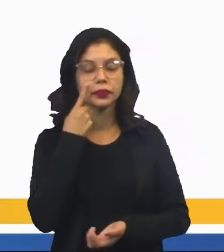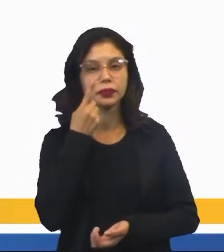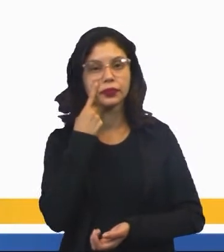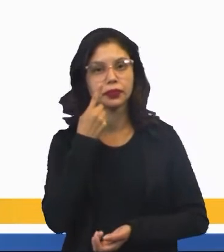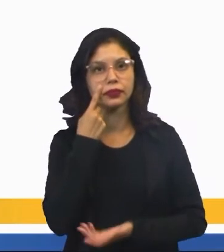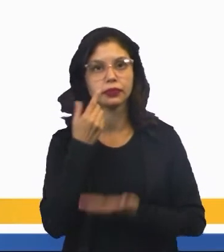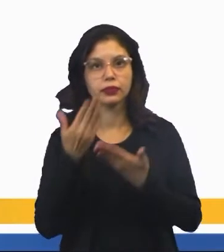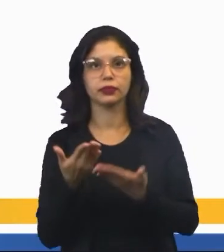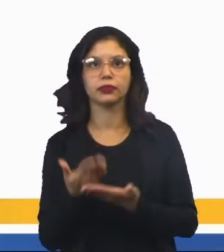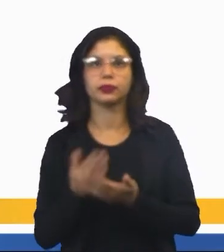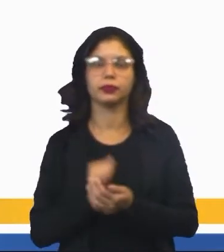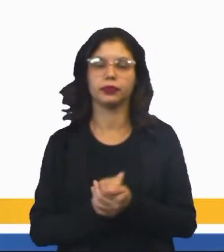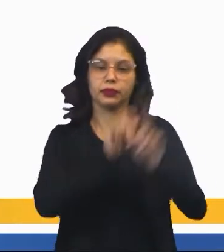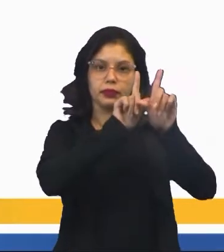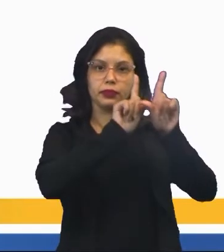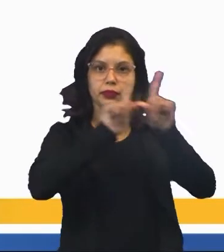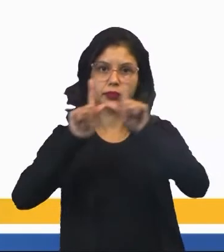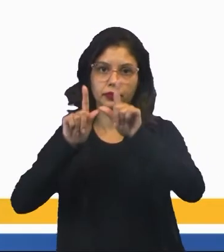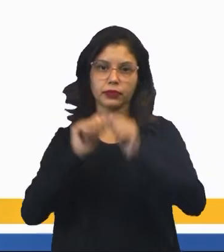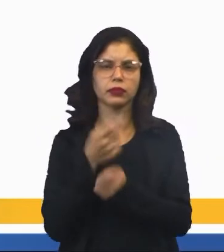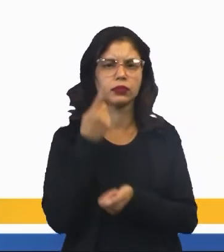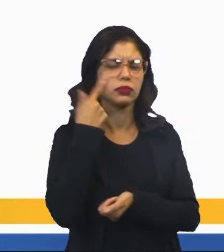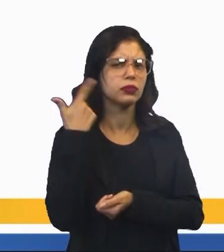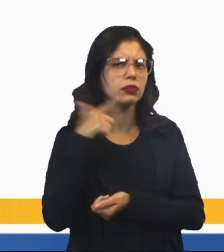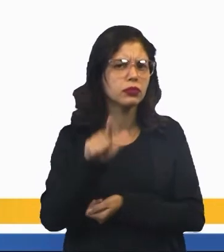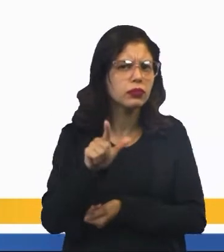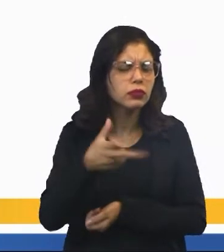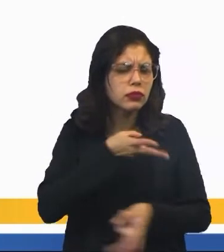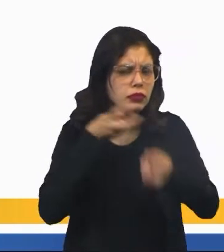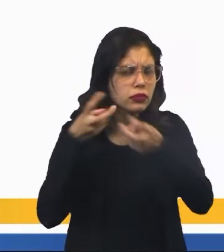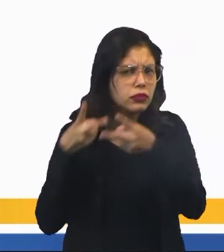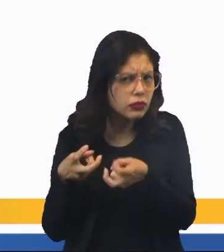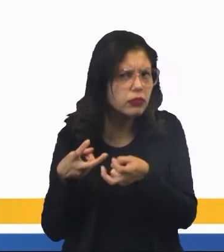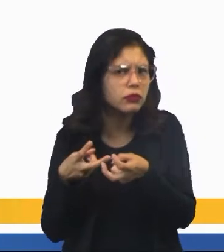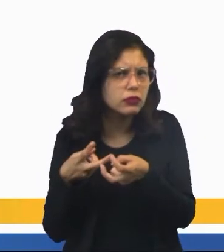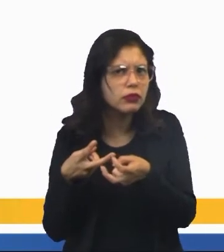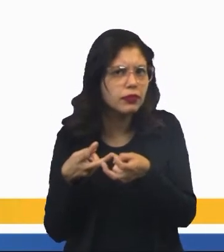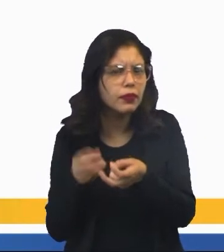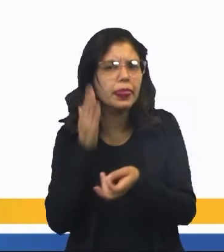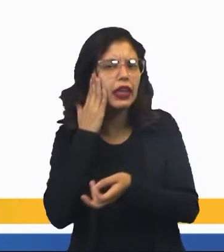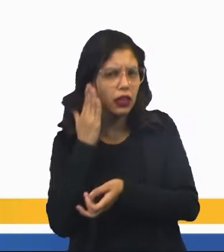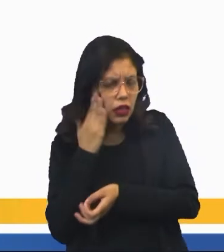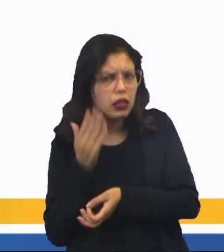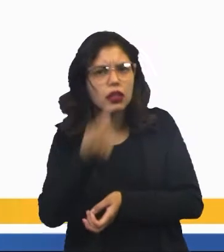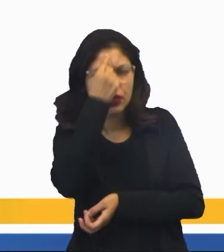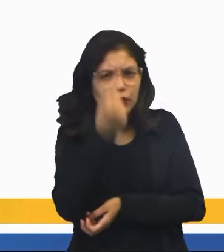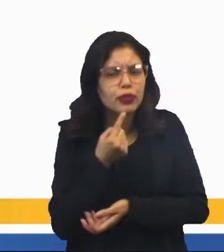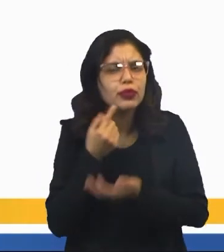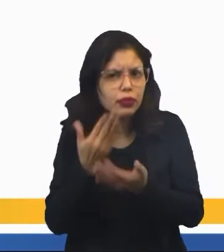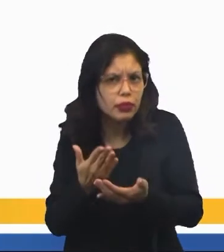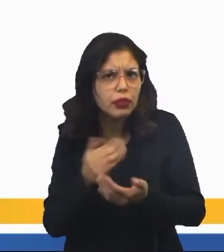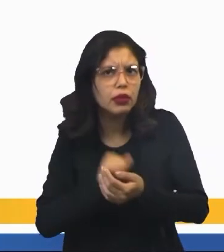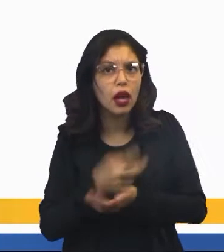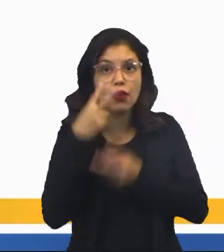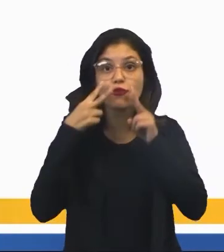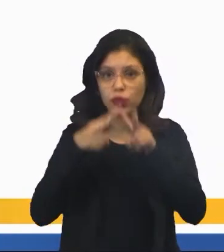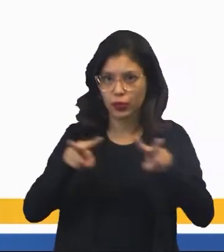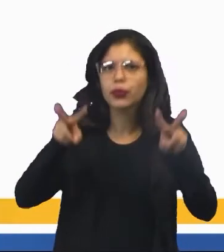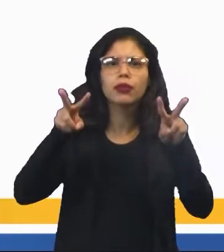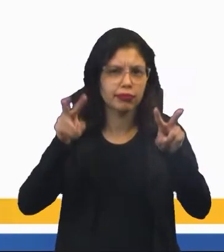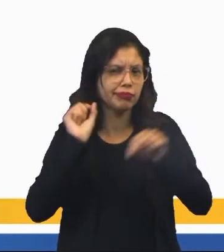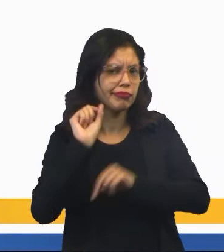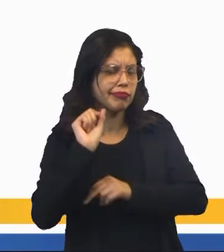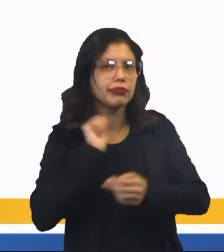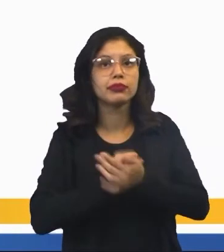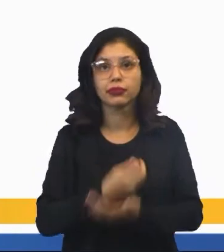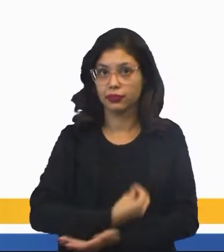Observem aí essa chargezinha. O que você consegue perceber e entender dessa imagem? Nós conseguimos visualizar ali